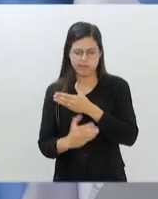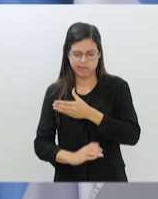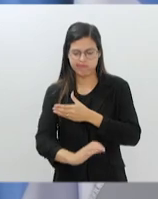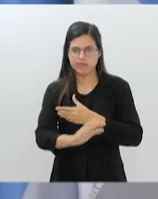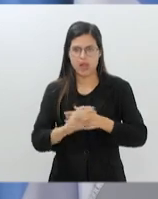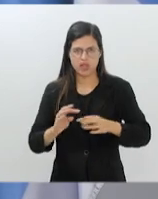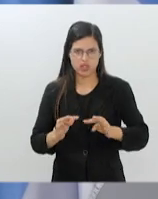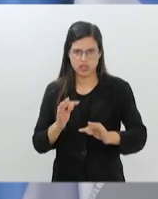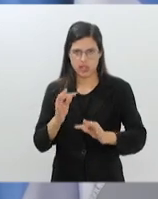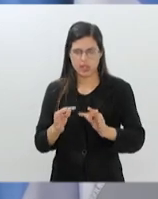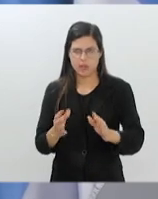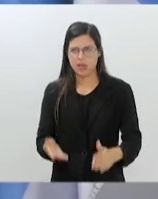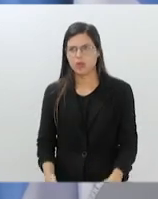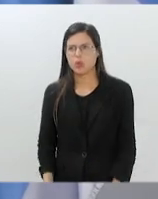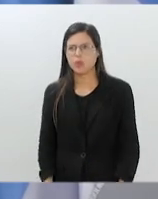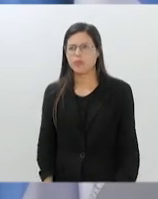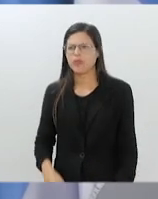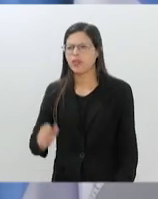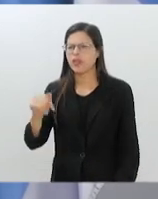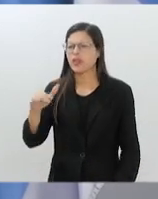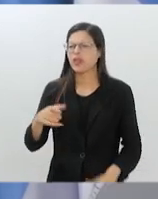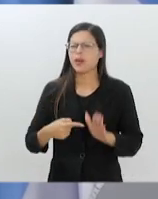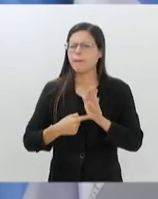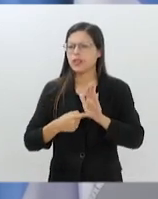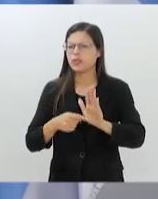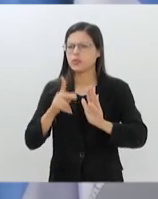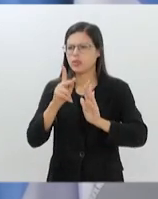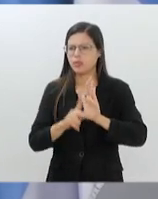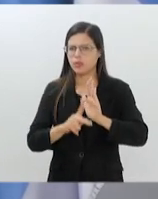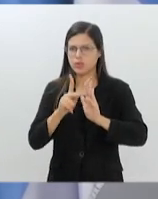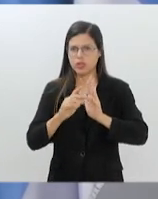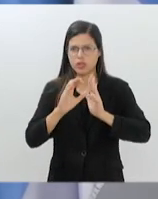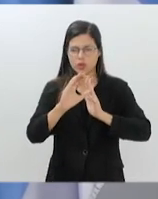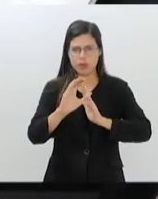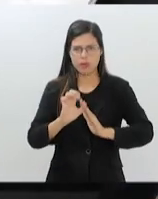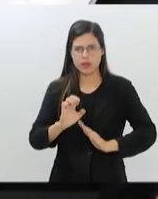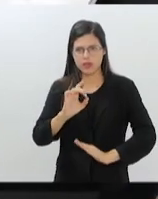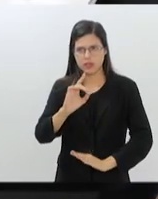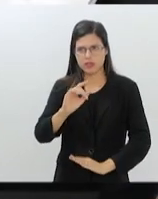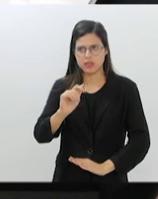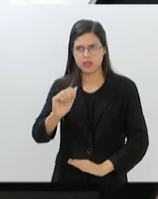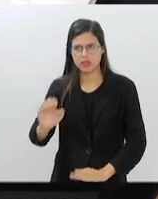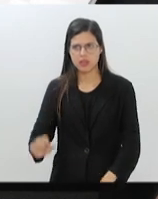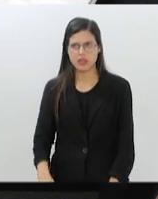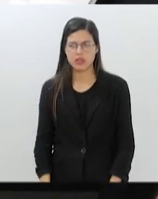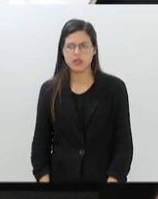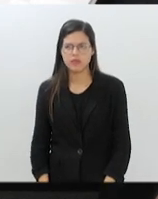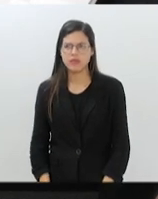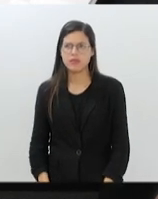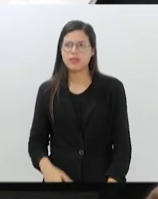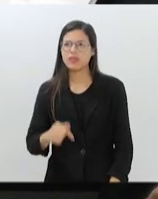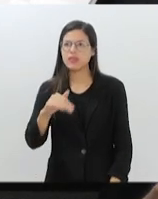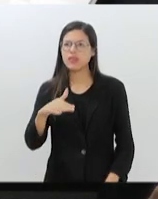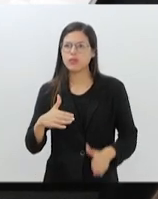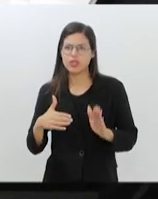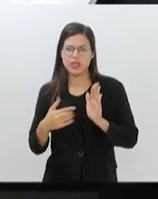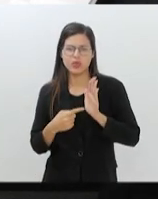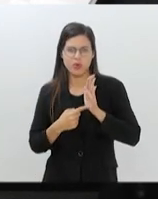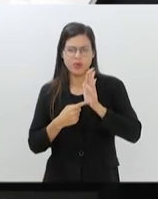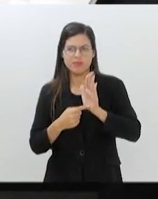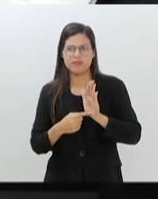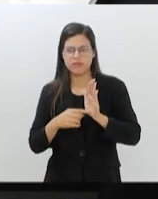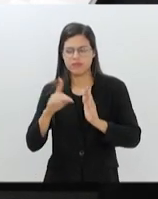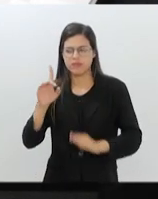cons Quem apresentou esse projeto para ser daí Quem apresentou sim o